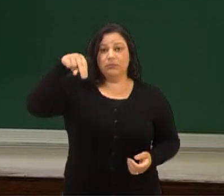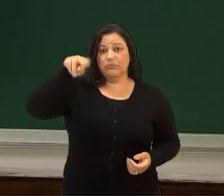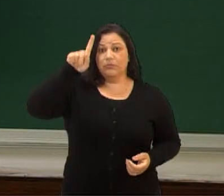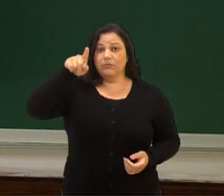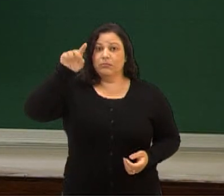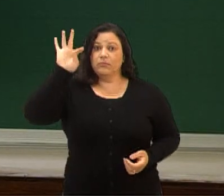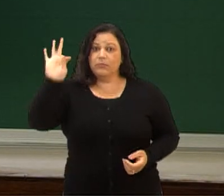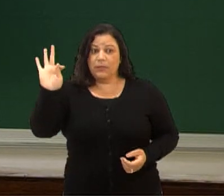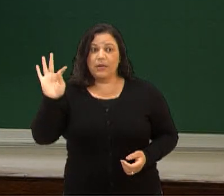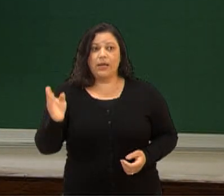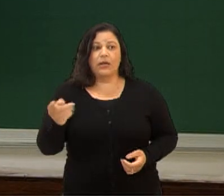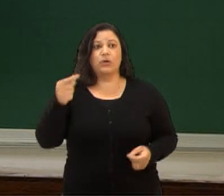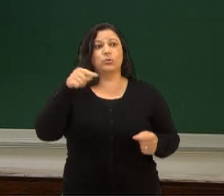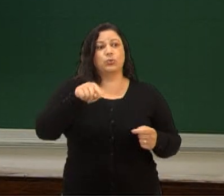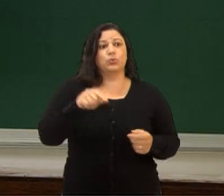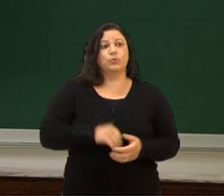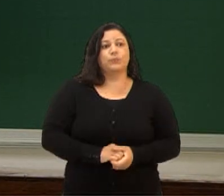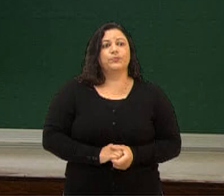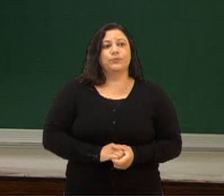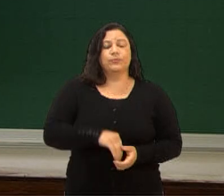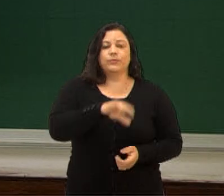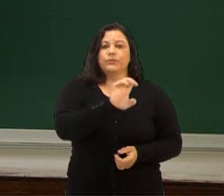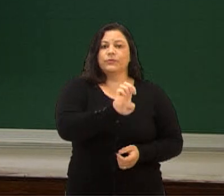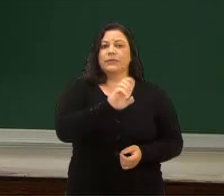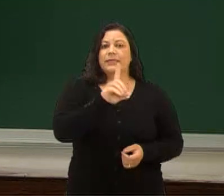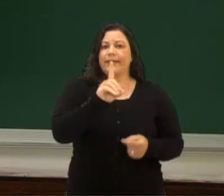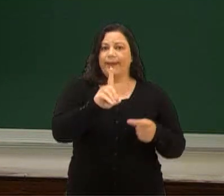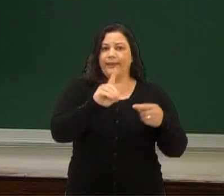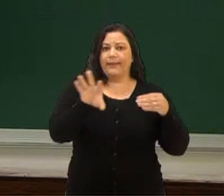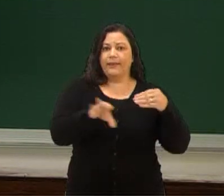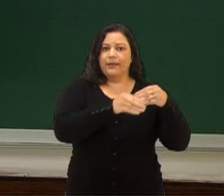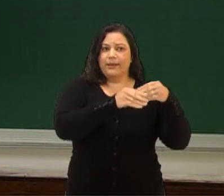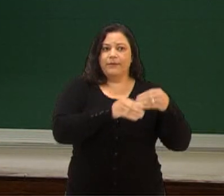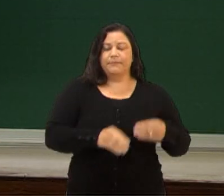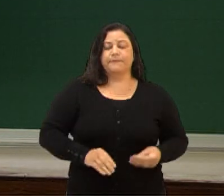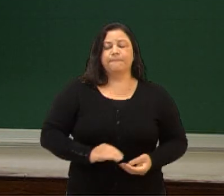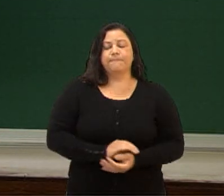abreviado, e returned, que também é um verbo regular.